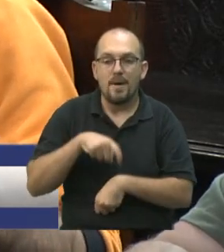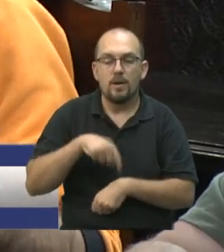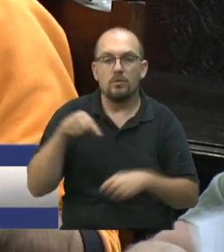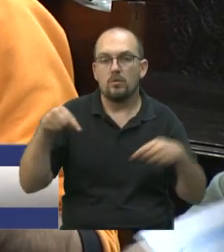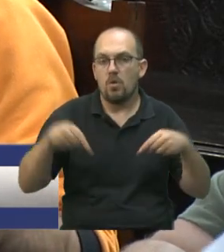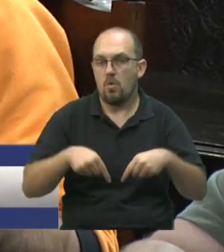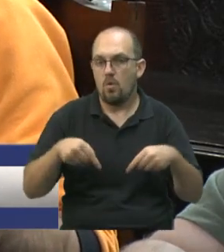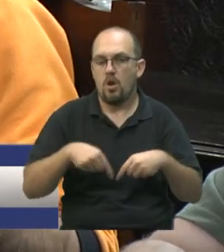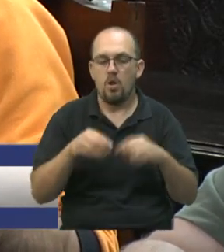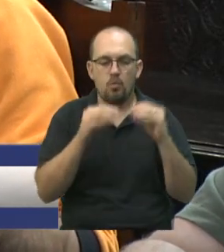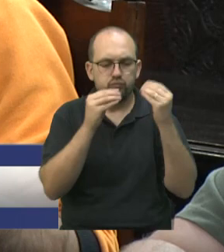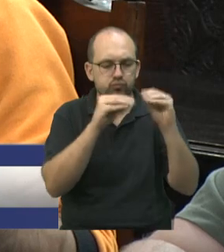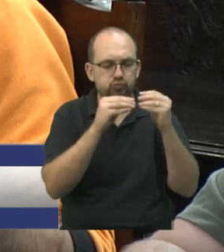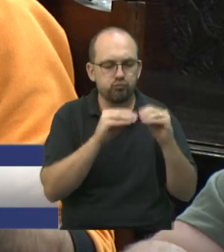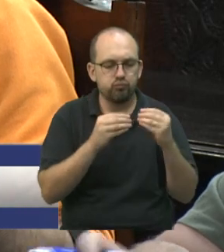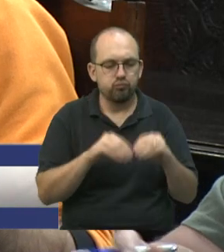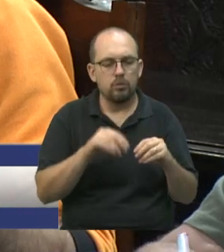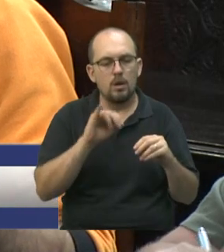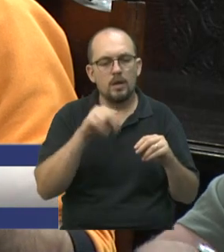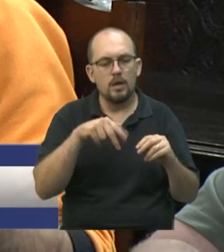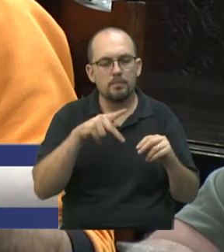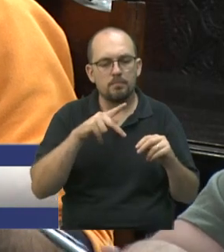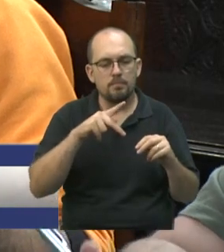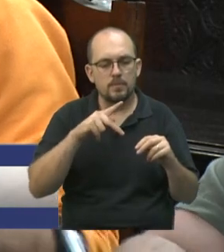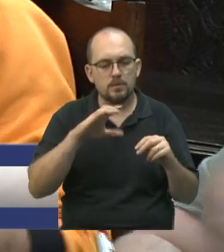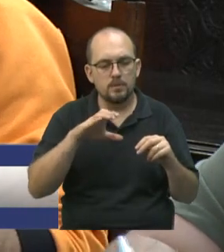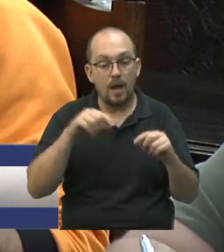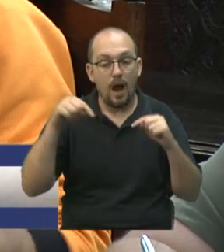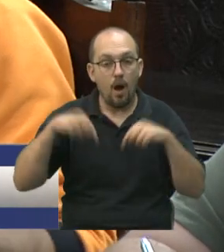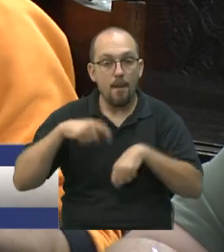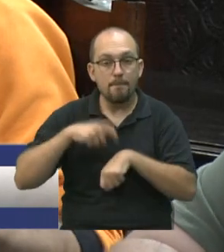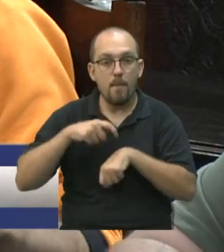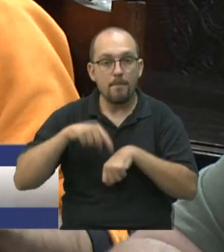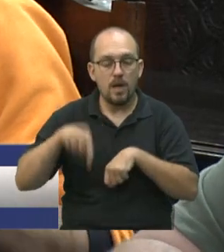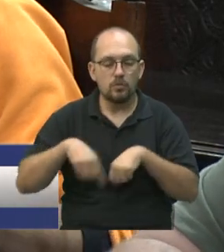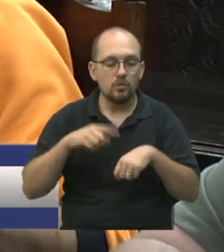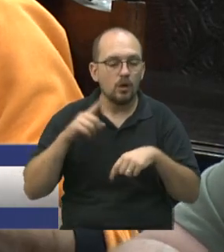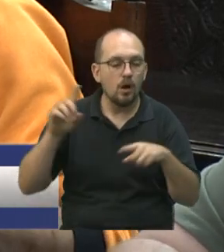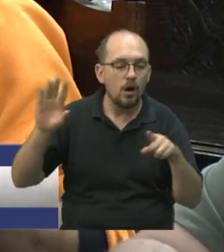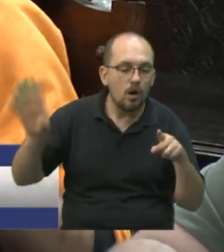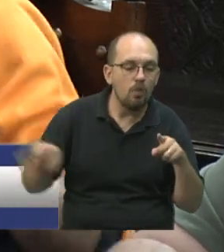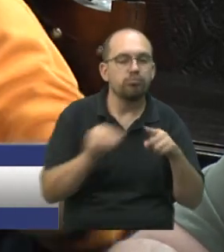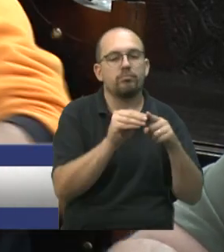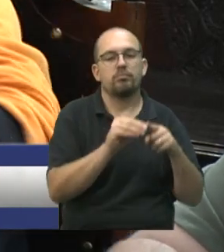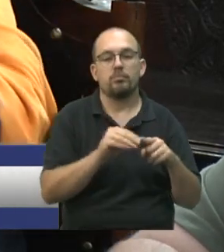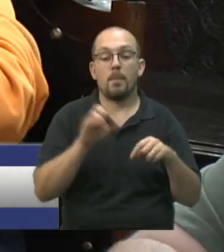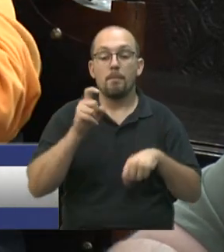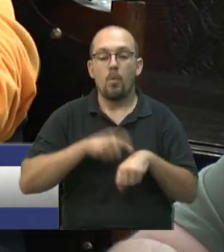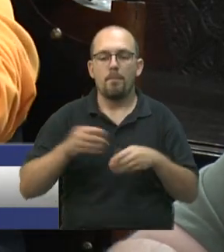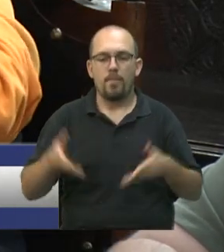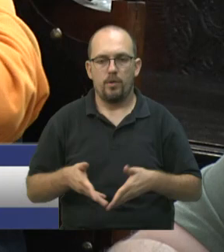orçamentária o reajuste geral pelo INPC do momento. Perfeito.